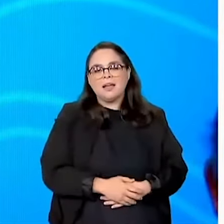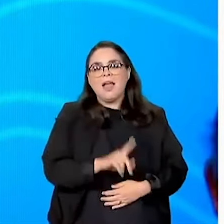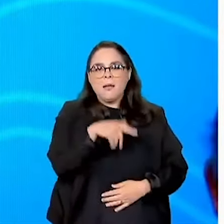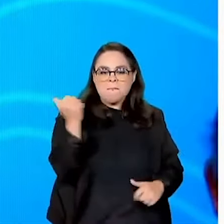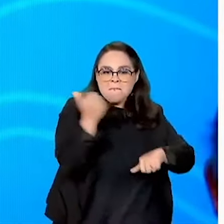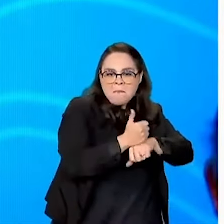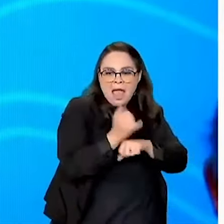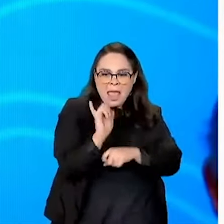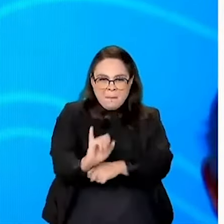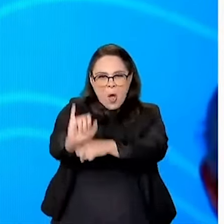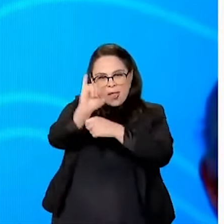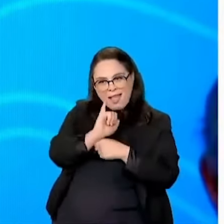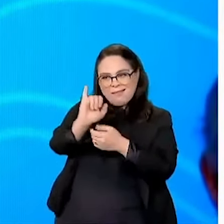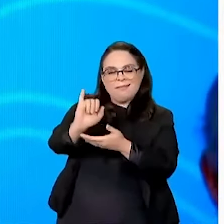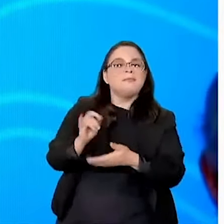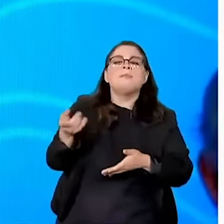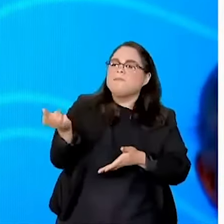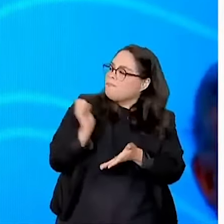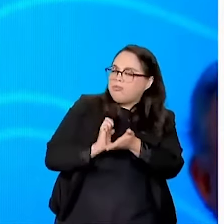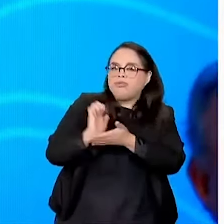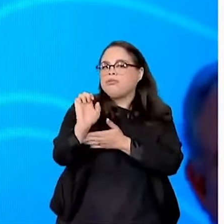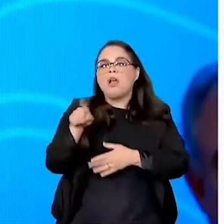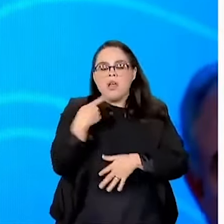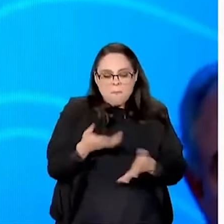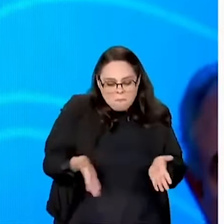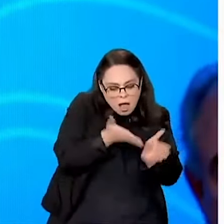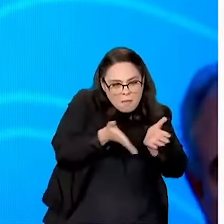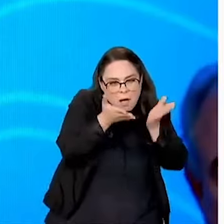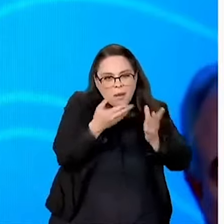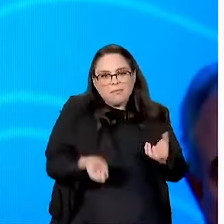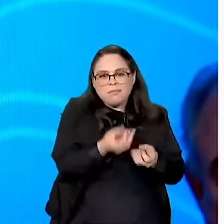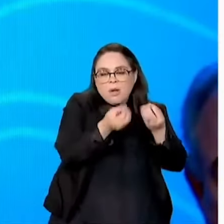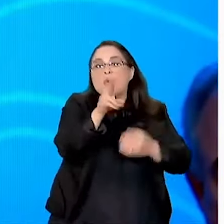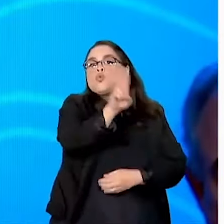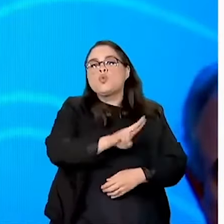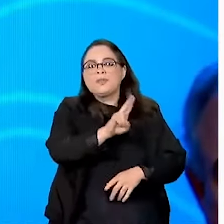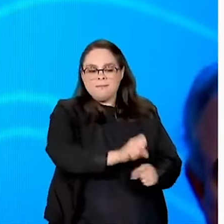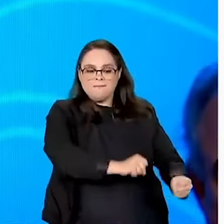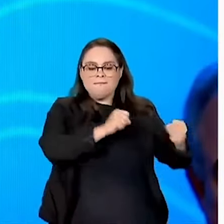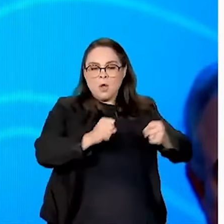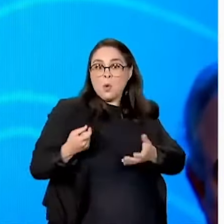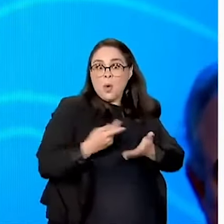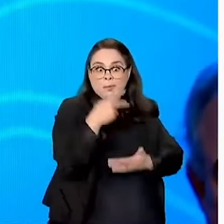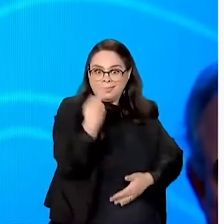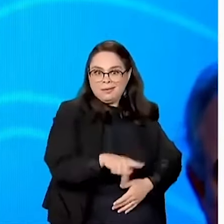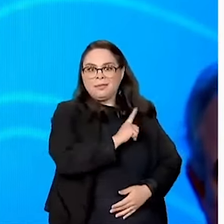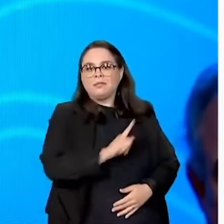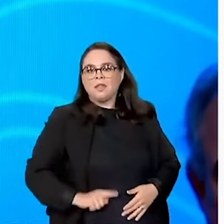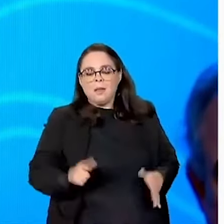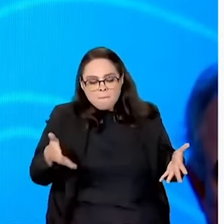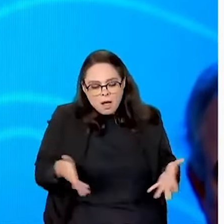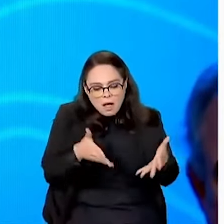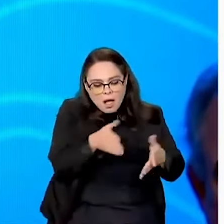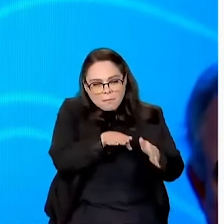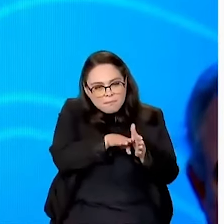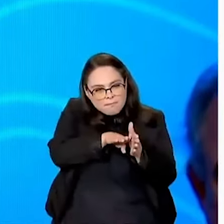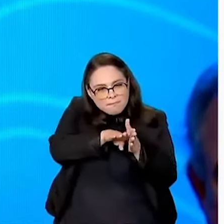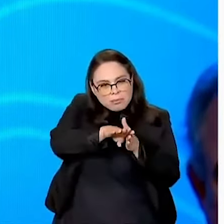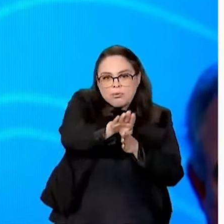de importações, é fomento e, sobretudo, é a utilização do poder de compra do Estado